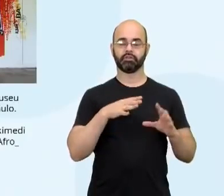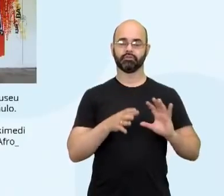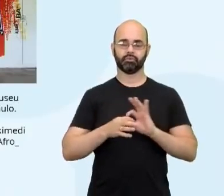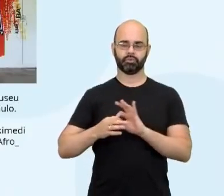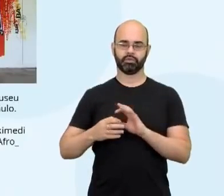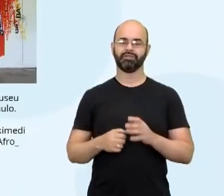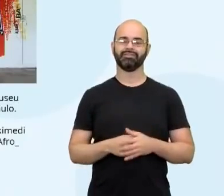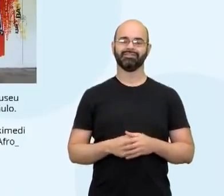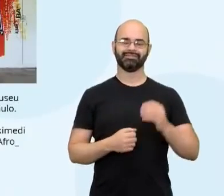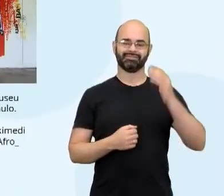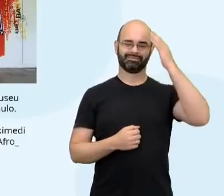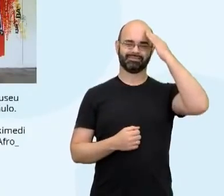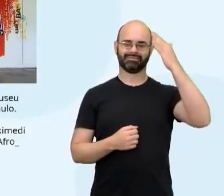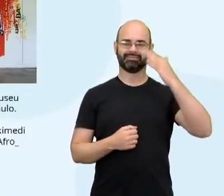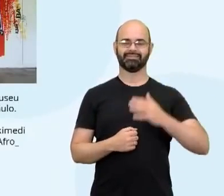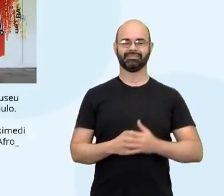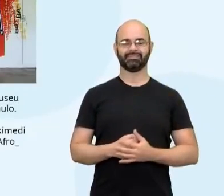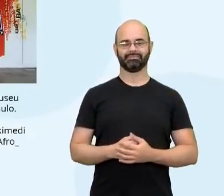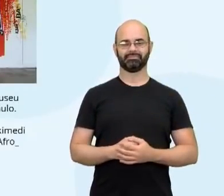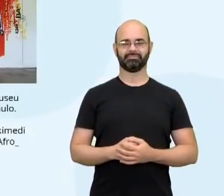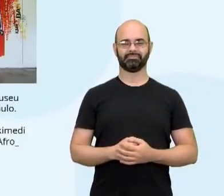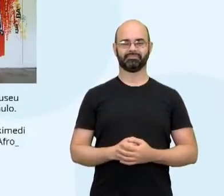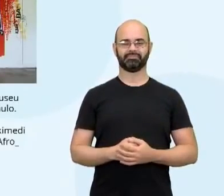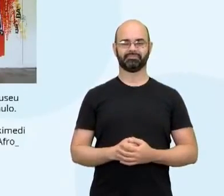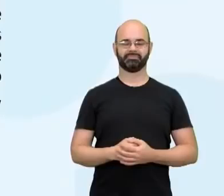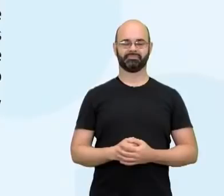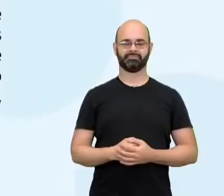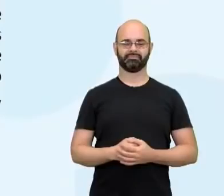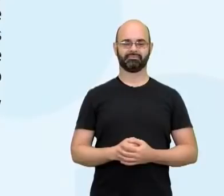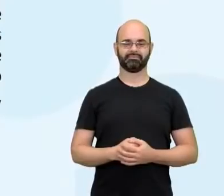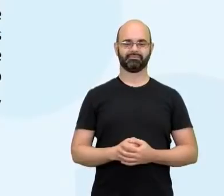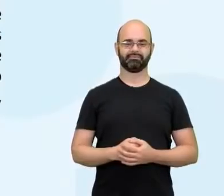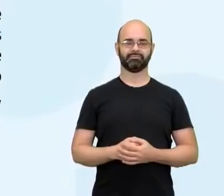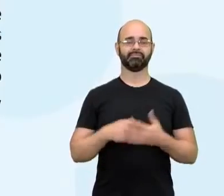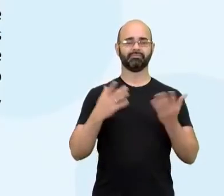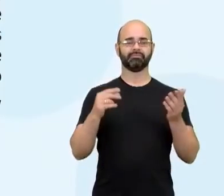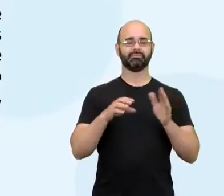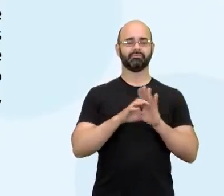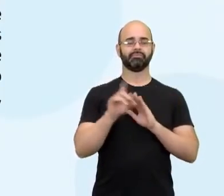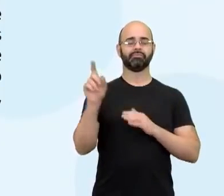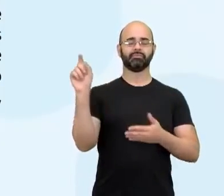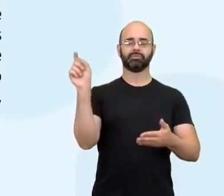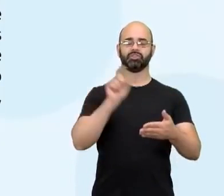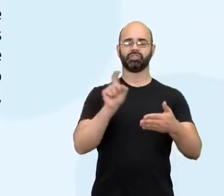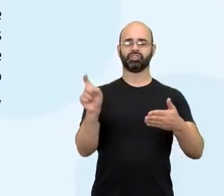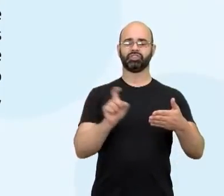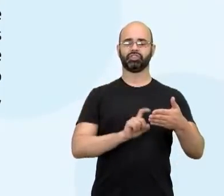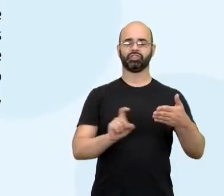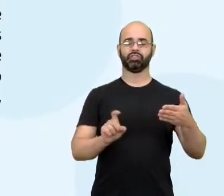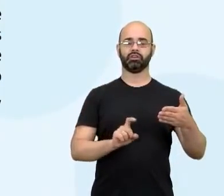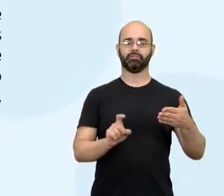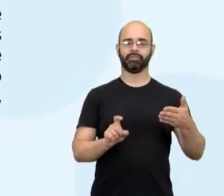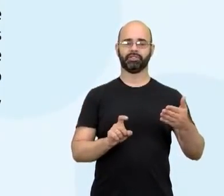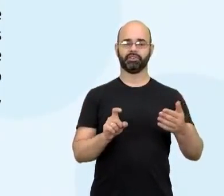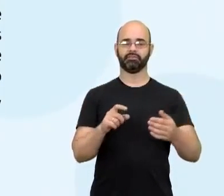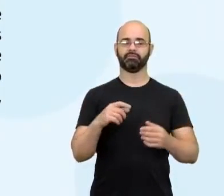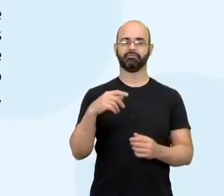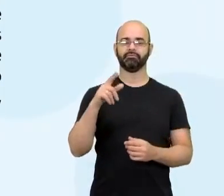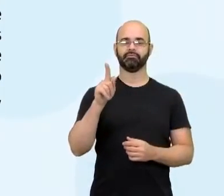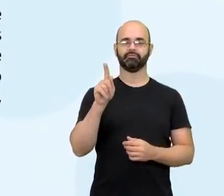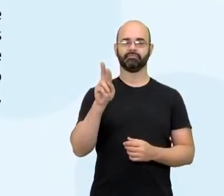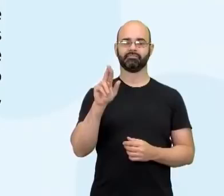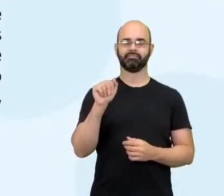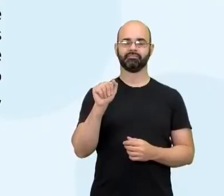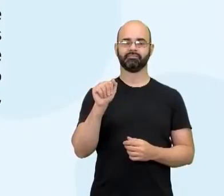Então, na próxima aí nós temos agora na sequência a definição do conceito grafite para vocês, foi, né?